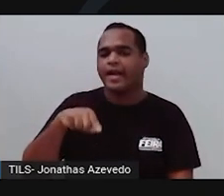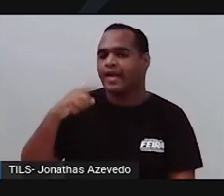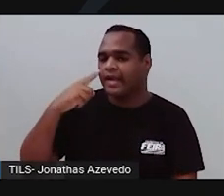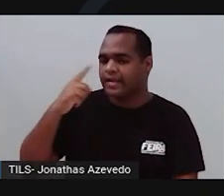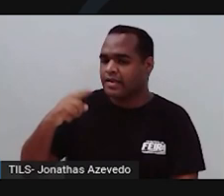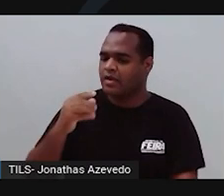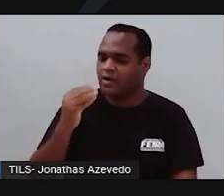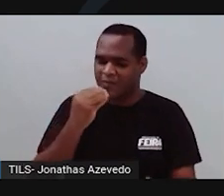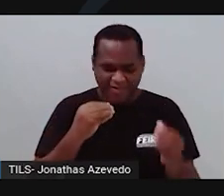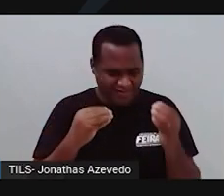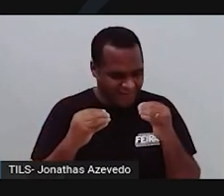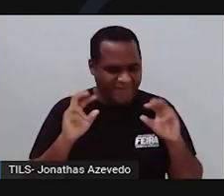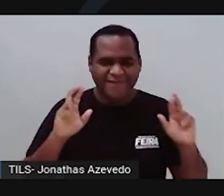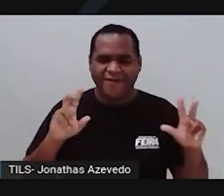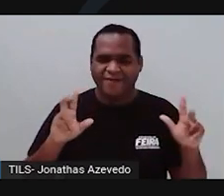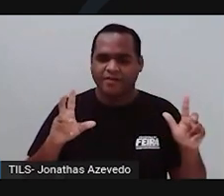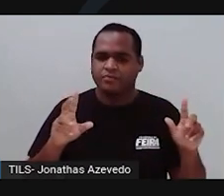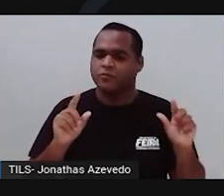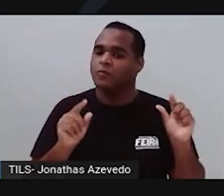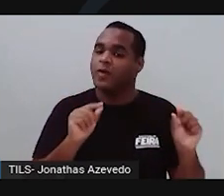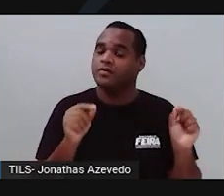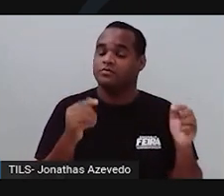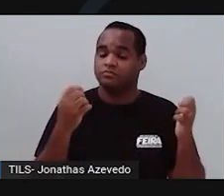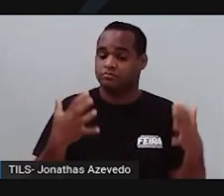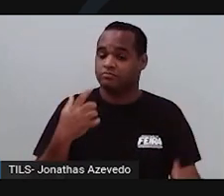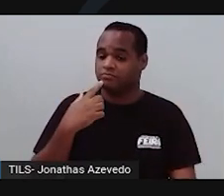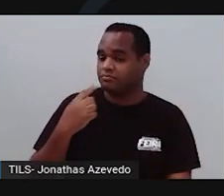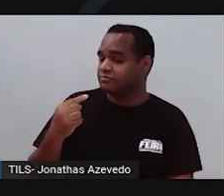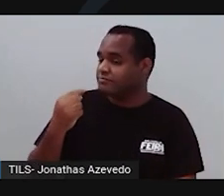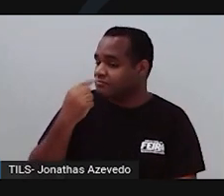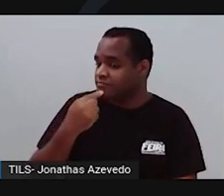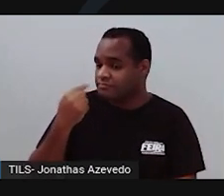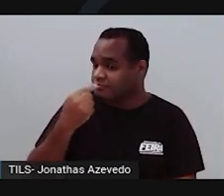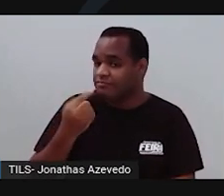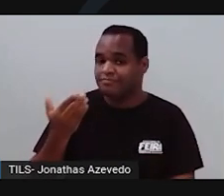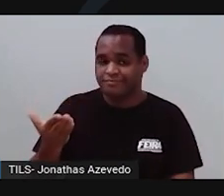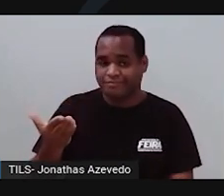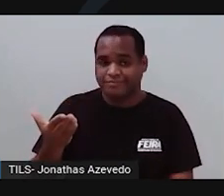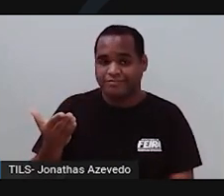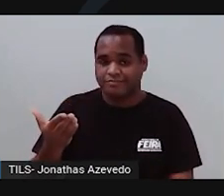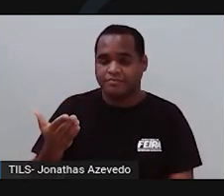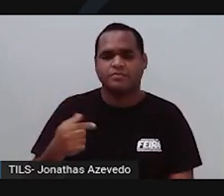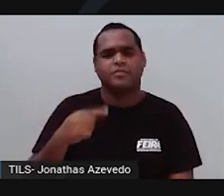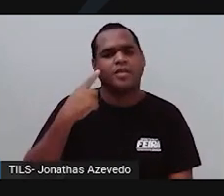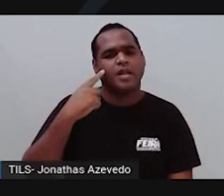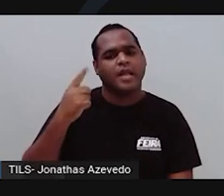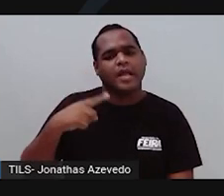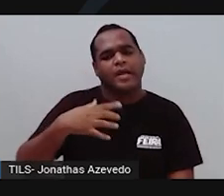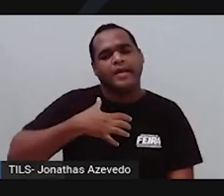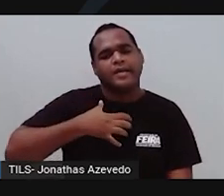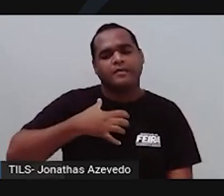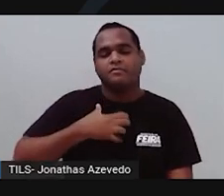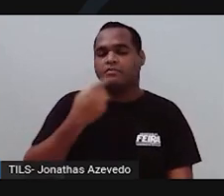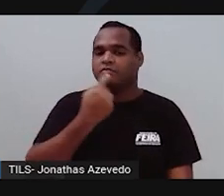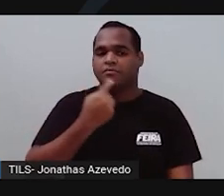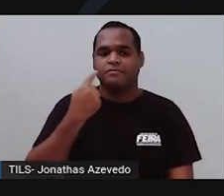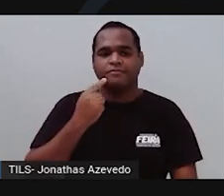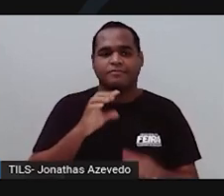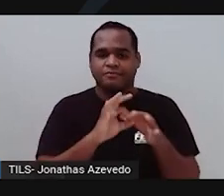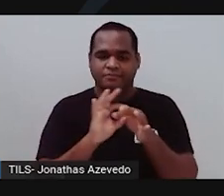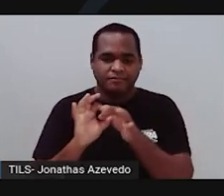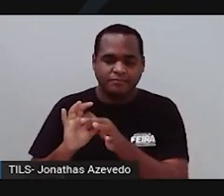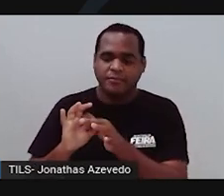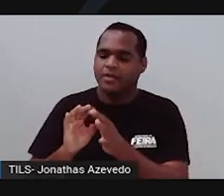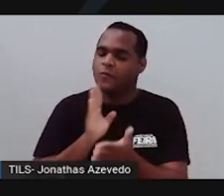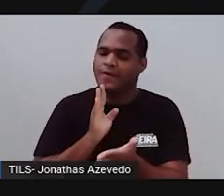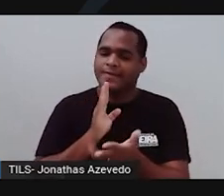sabores diferentes? Tudo isso acontece graças ao paladar. O sentido do paladar nos permite identificar